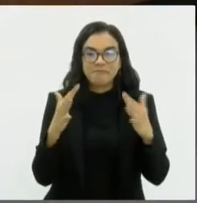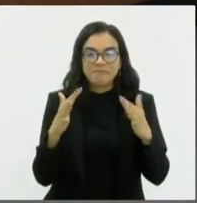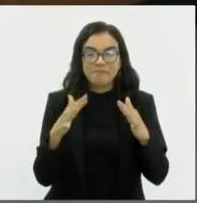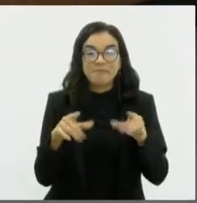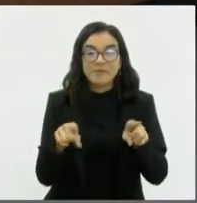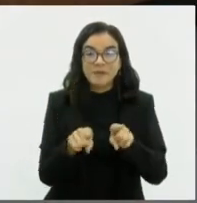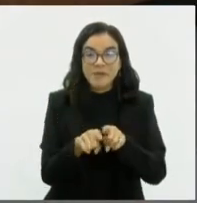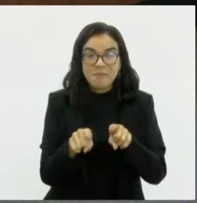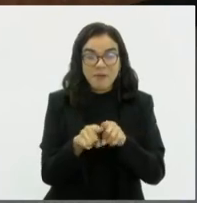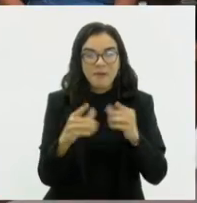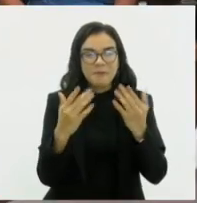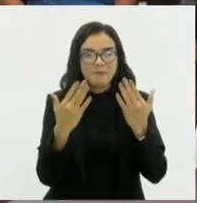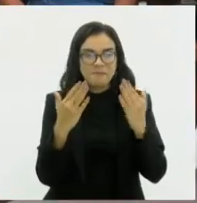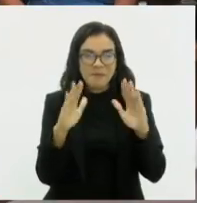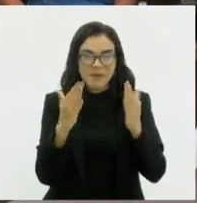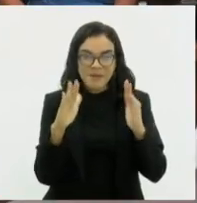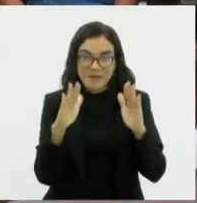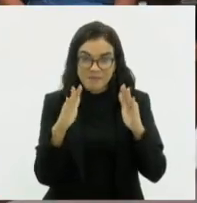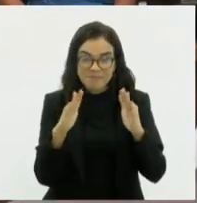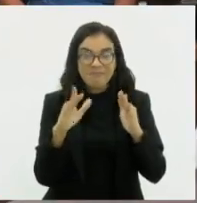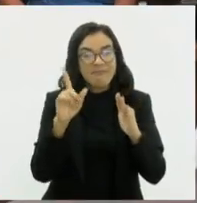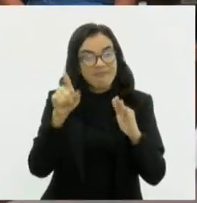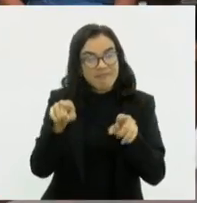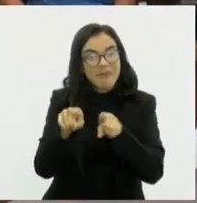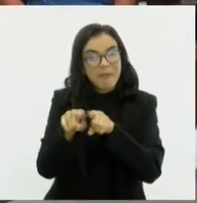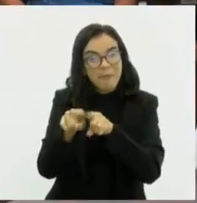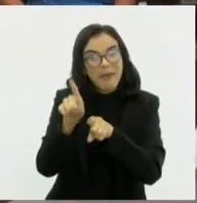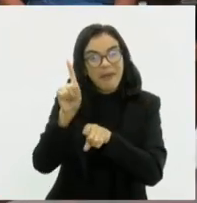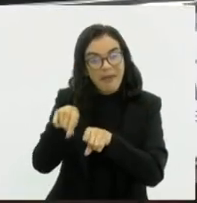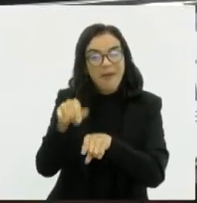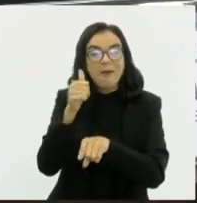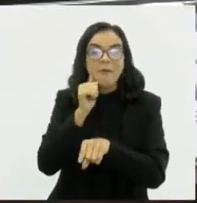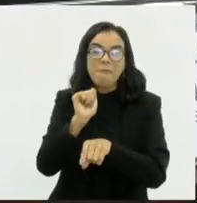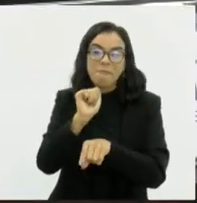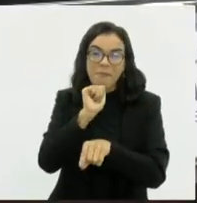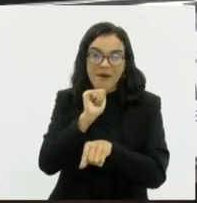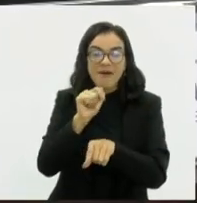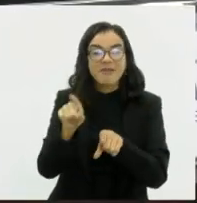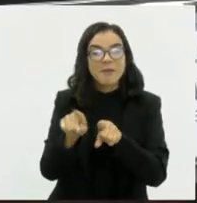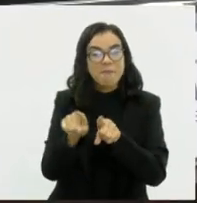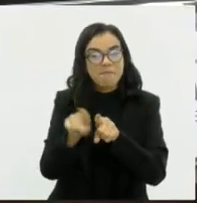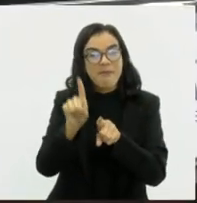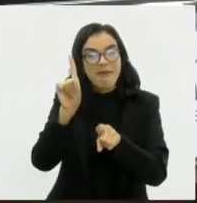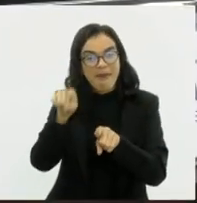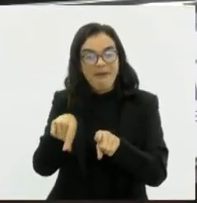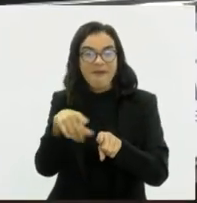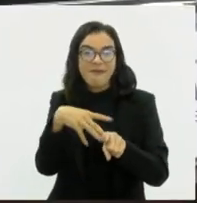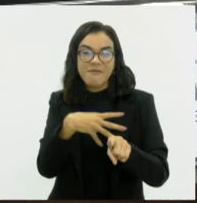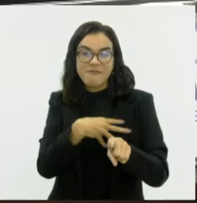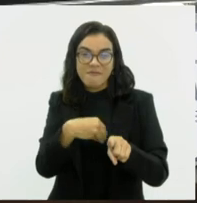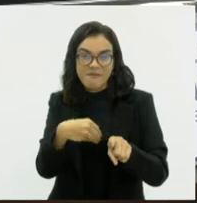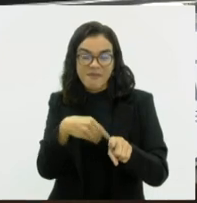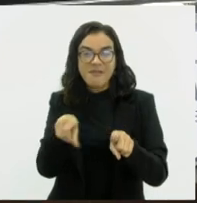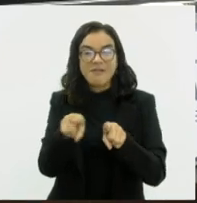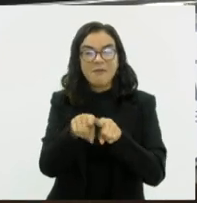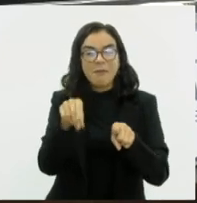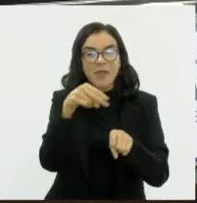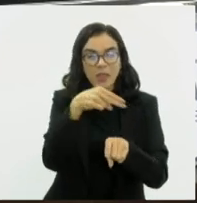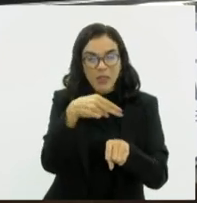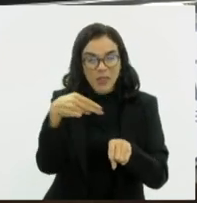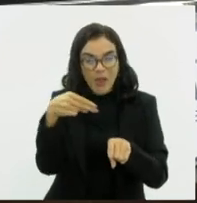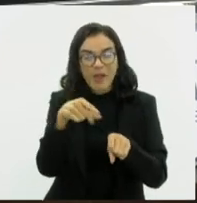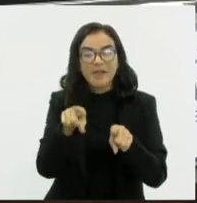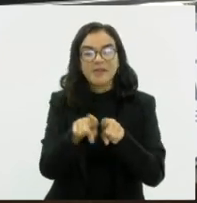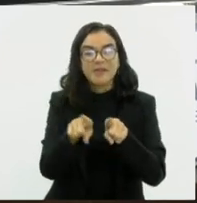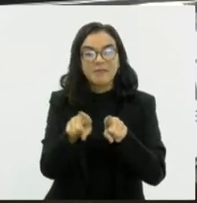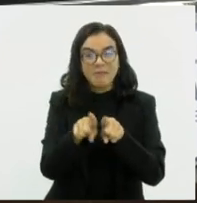Além disso, parabenizá-la pela mãe que é, pela filha que é, pela nora que é e